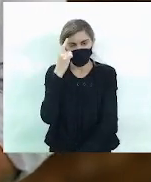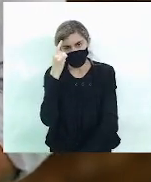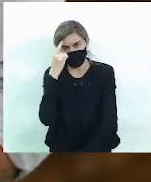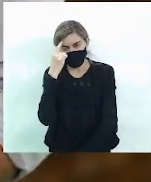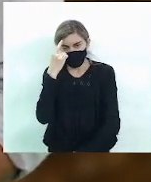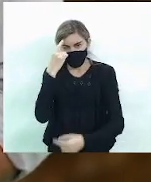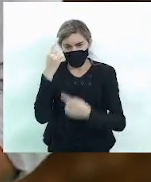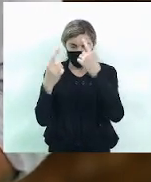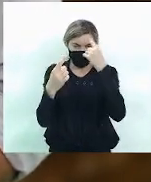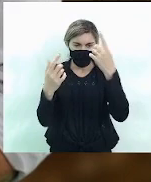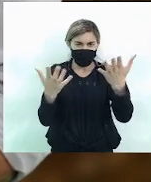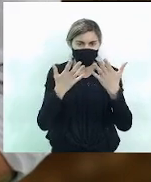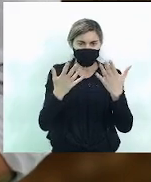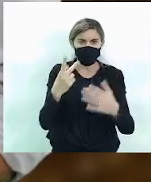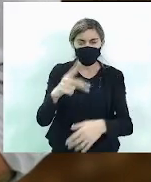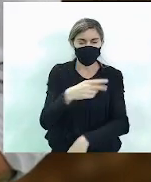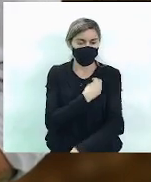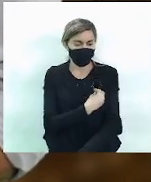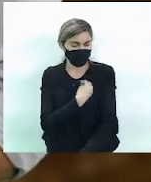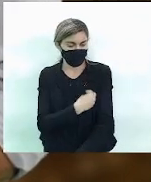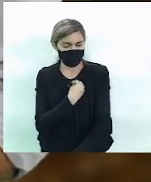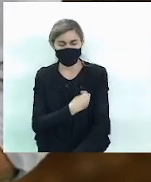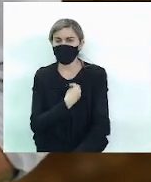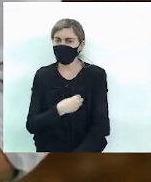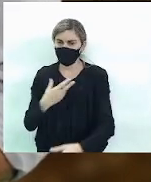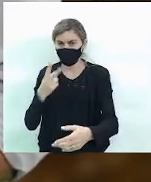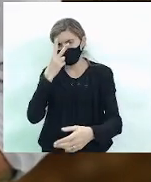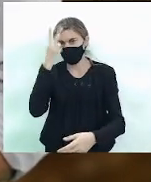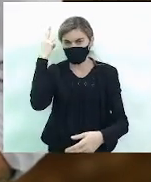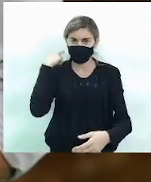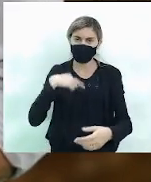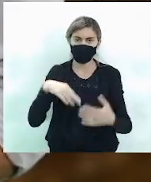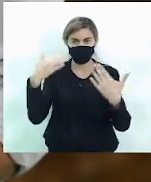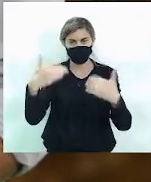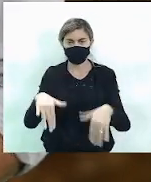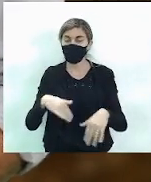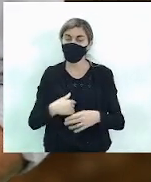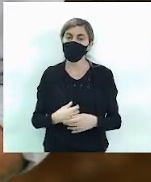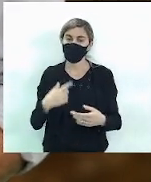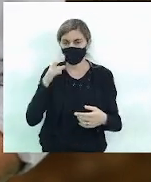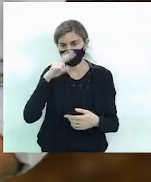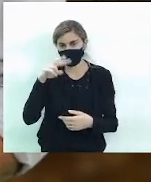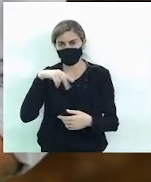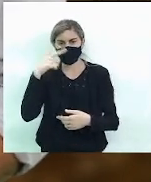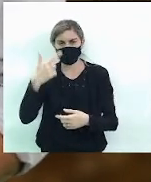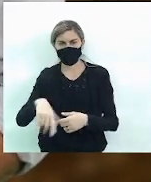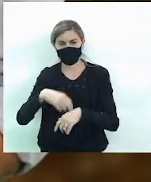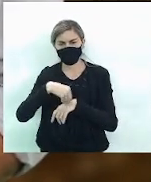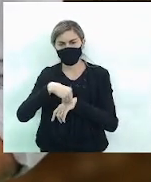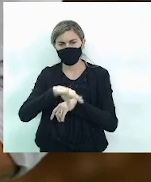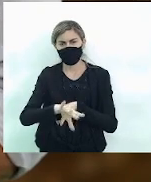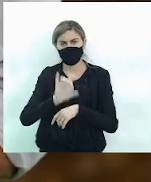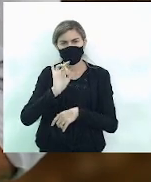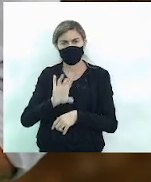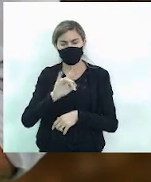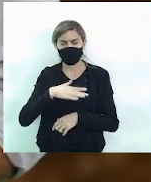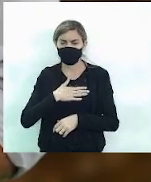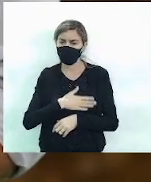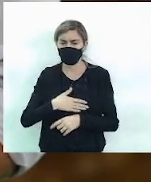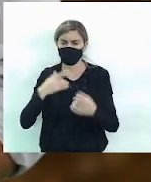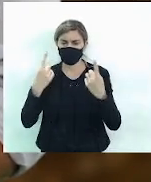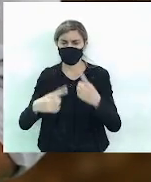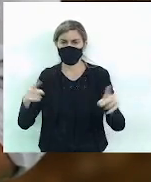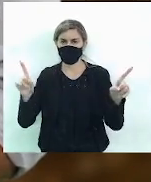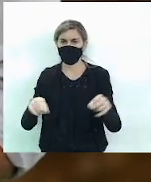uma ideia do que quer para a sua vida, para a questão do vestibular. E lembrar, mais uma vez, destacamos não só para aqueles que gostam de música,